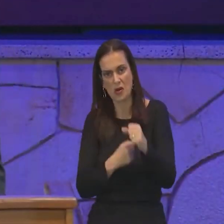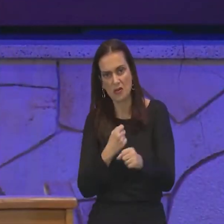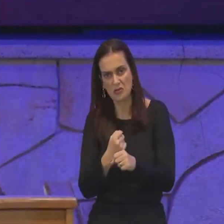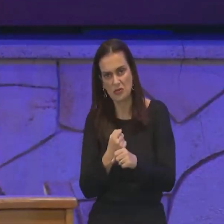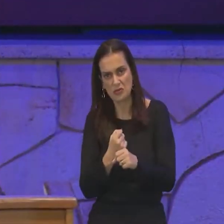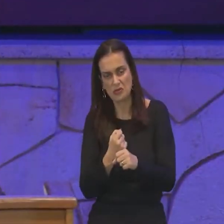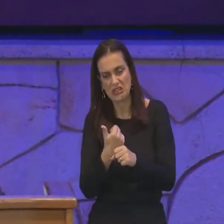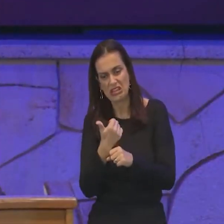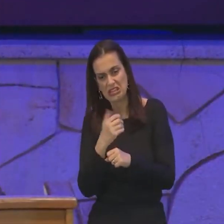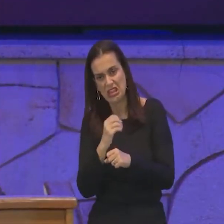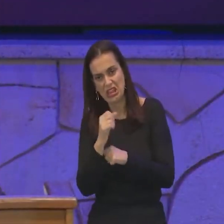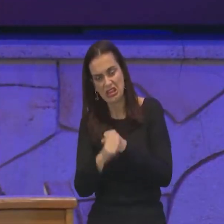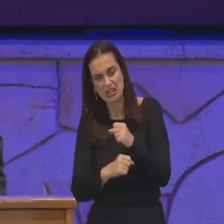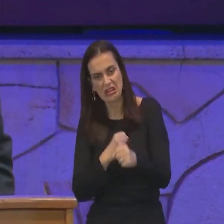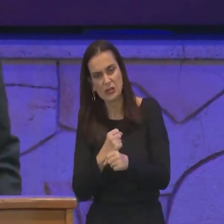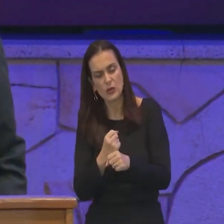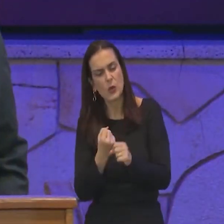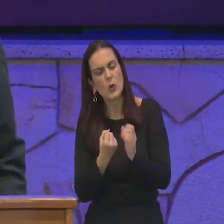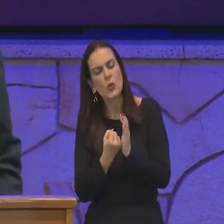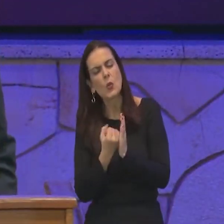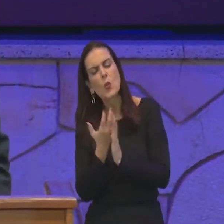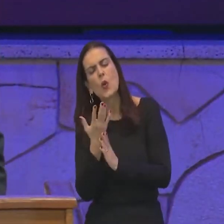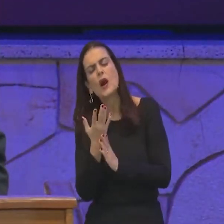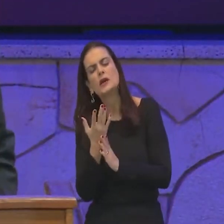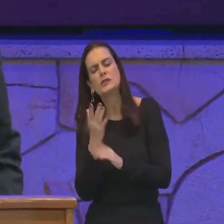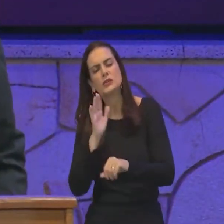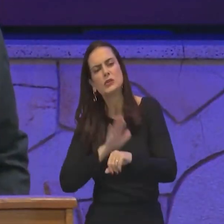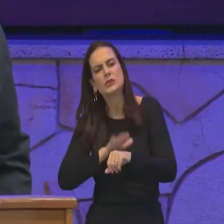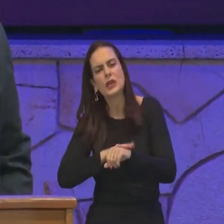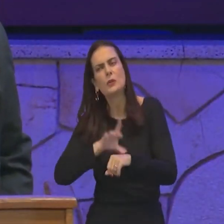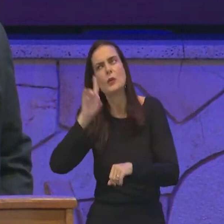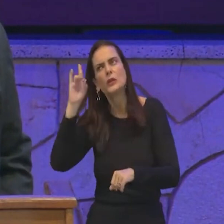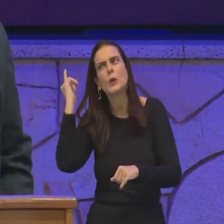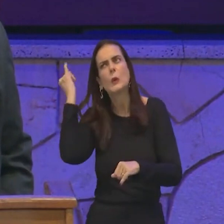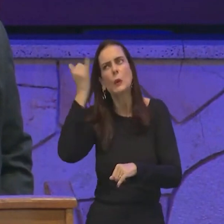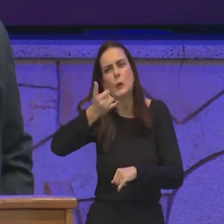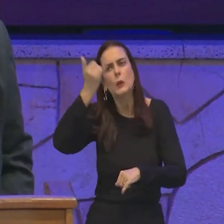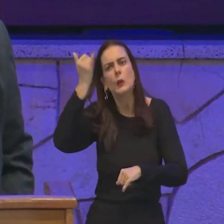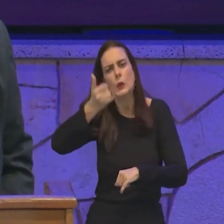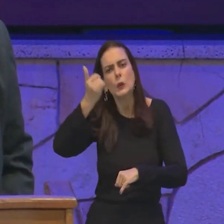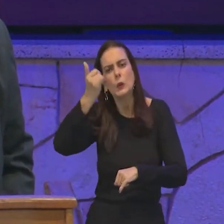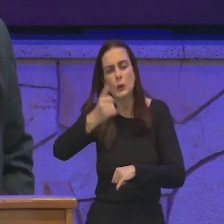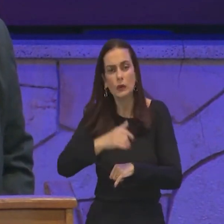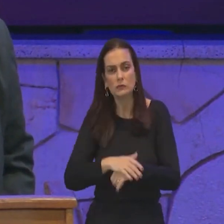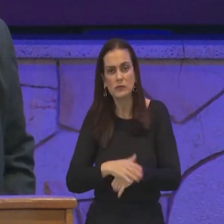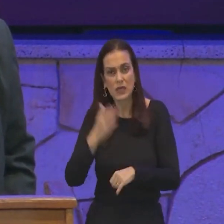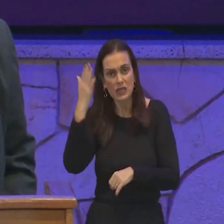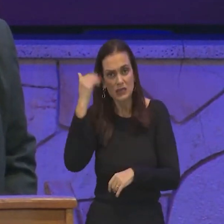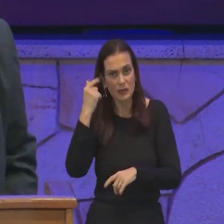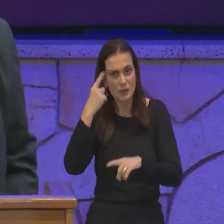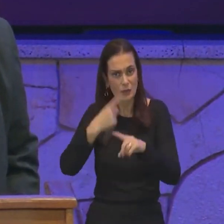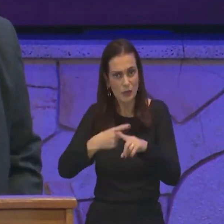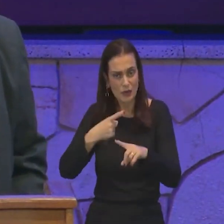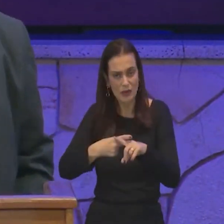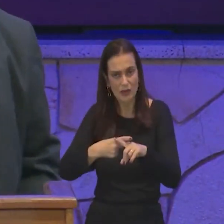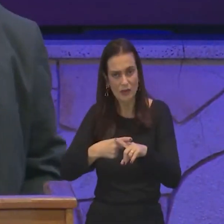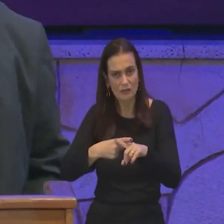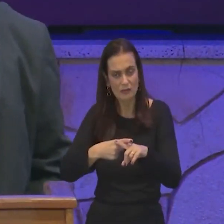tempo o Senhor tem falado e você vai continuar endurecendo o seu coração? Sabe por quê? Porque, de